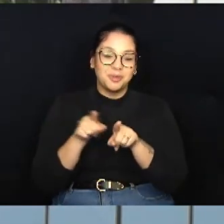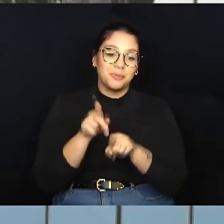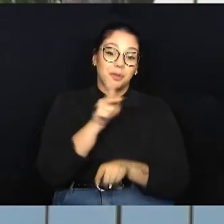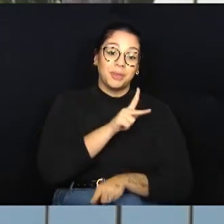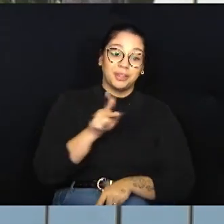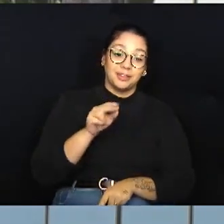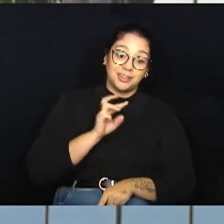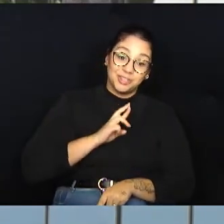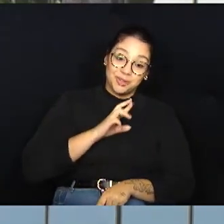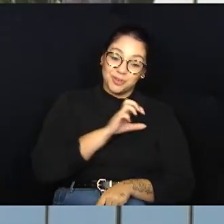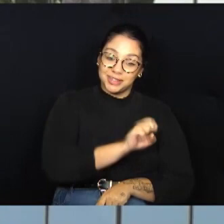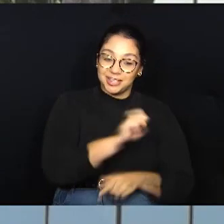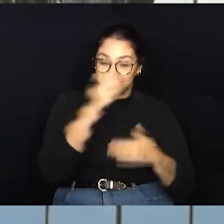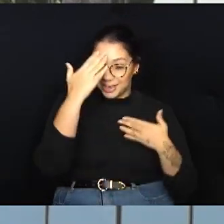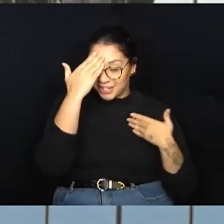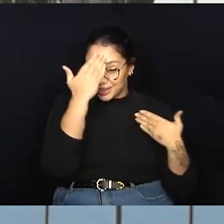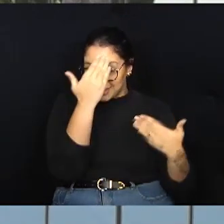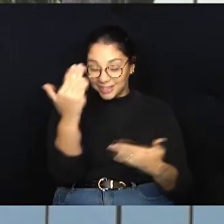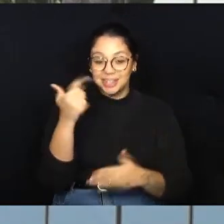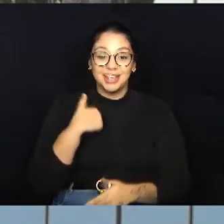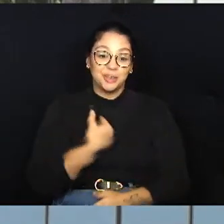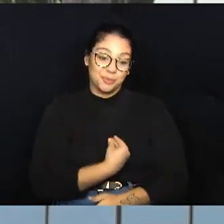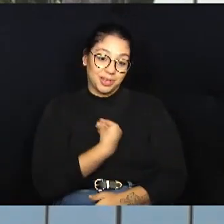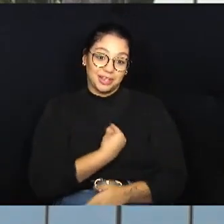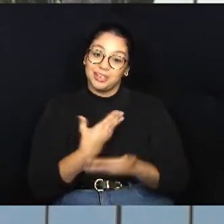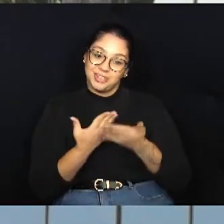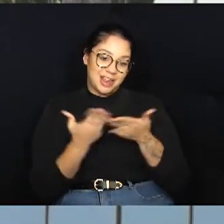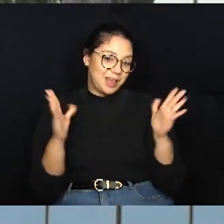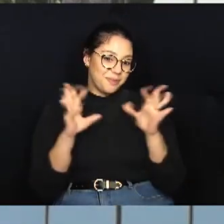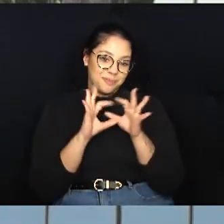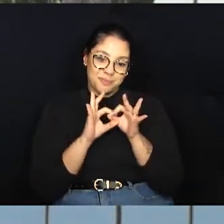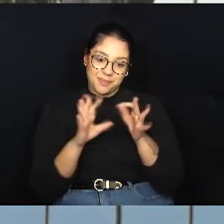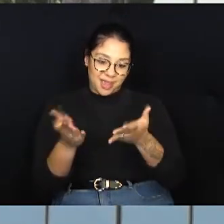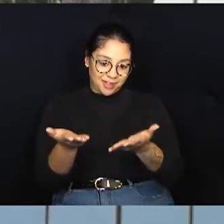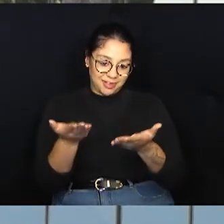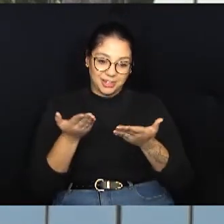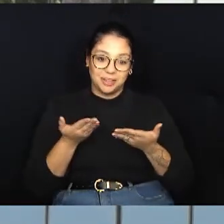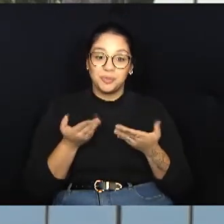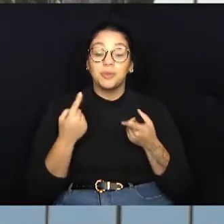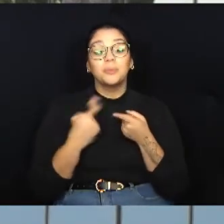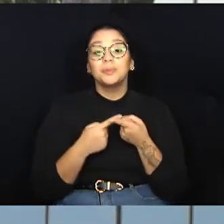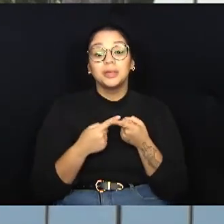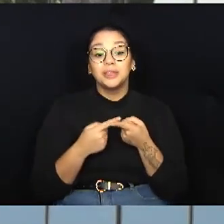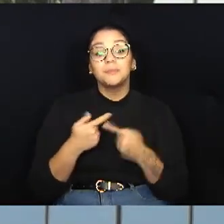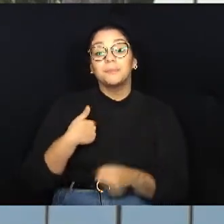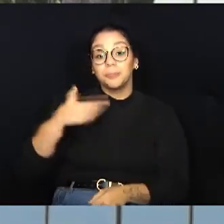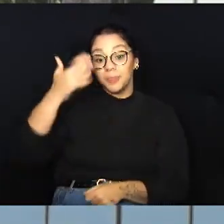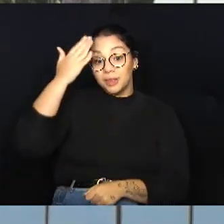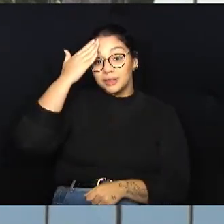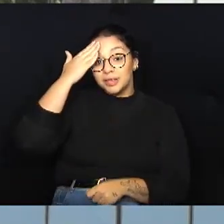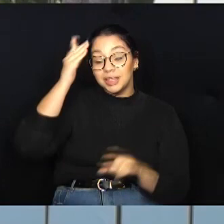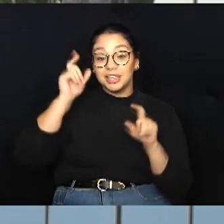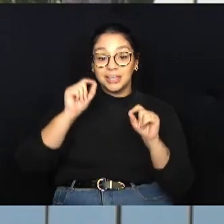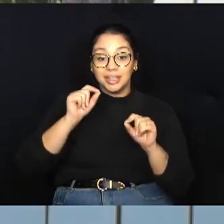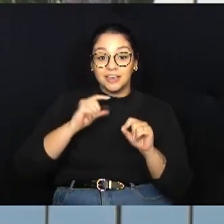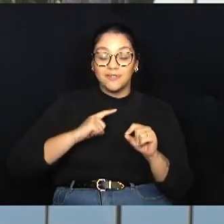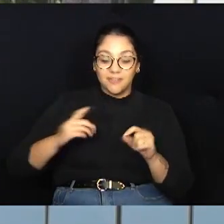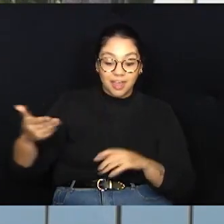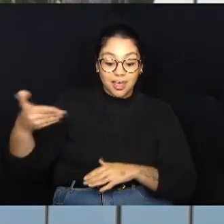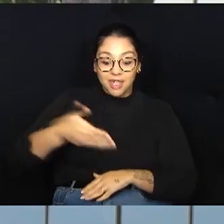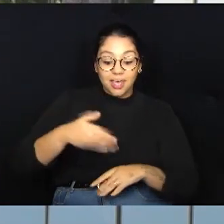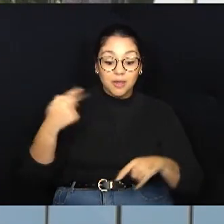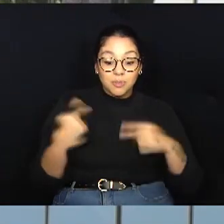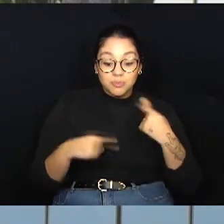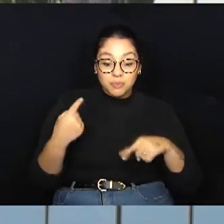para todos. Eu estarei lá, aberto para recebê-los, porque eu sei que quem vem para a política, quem vem para